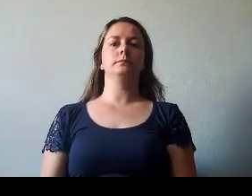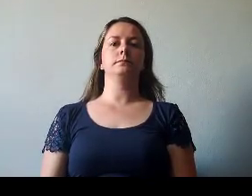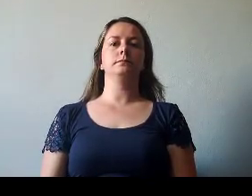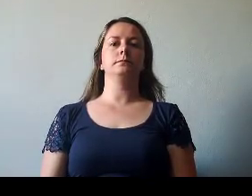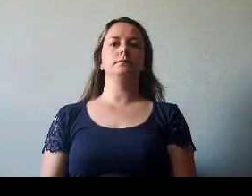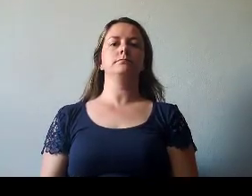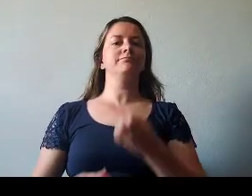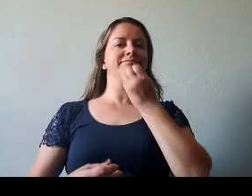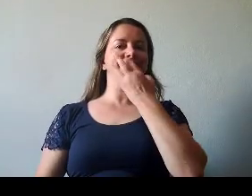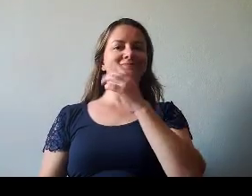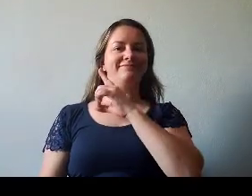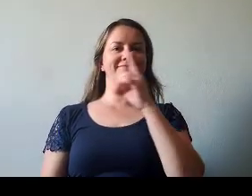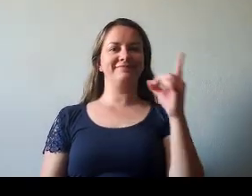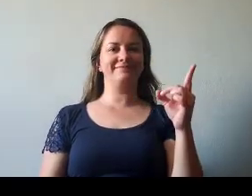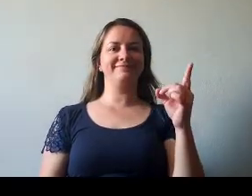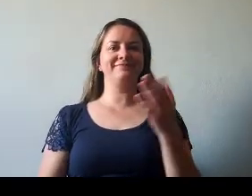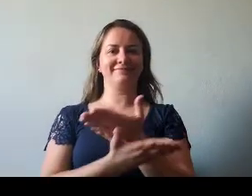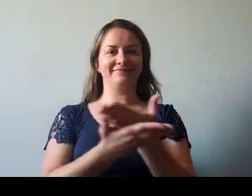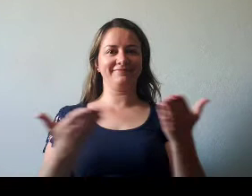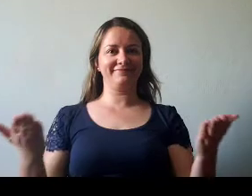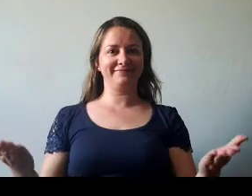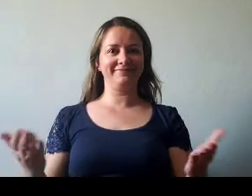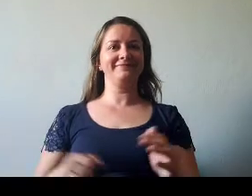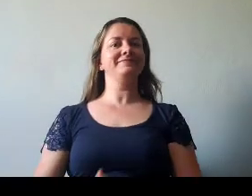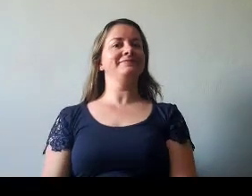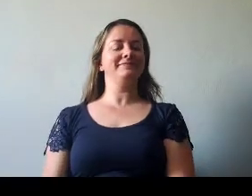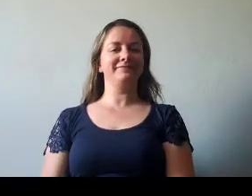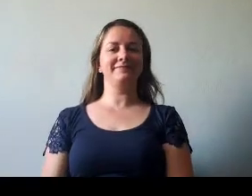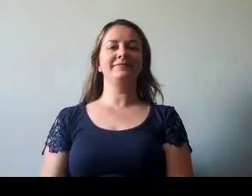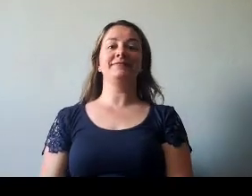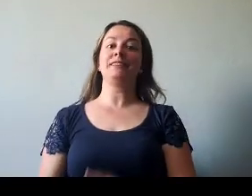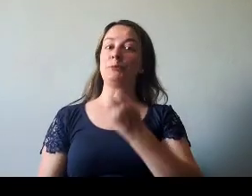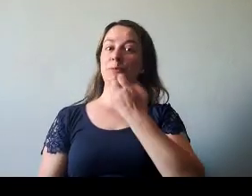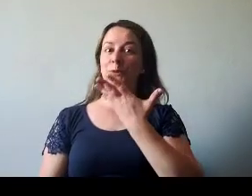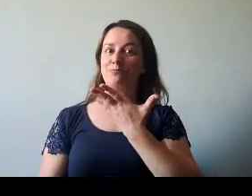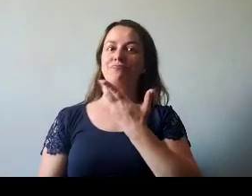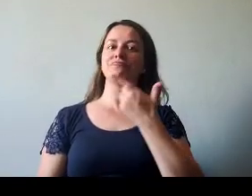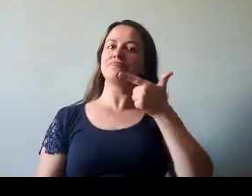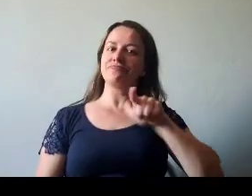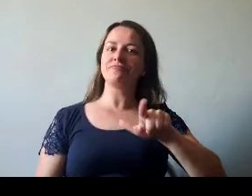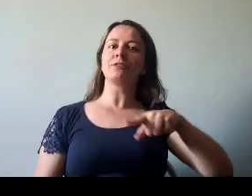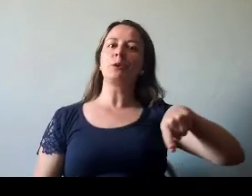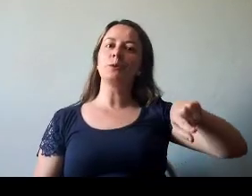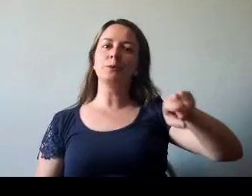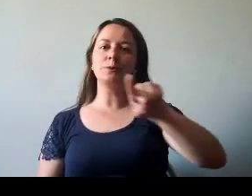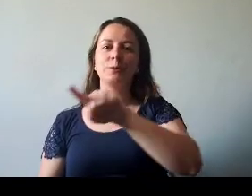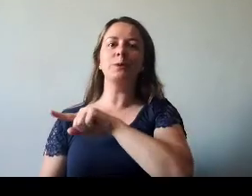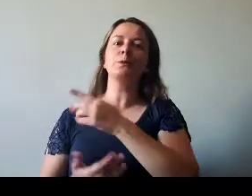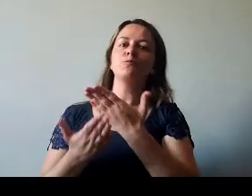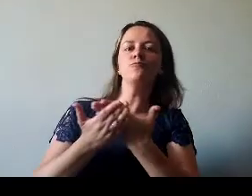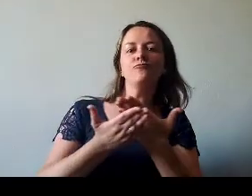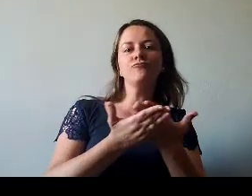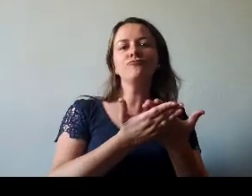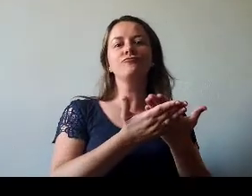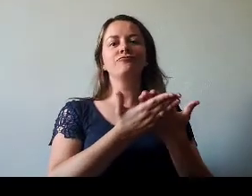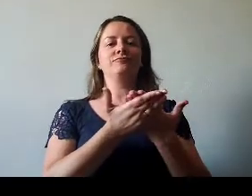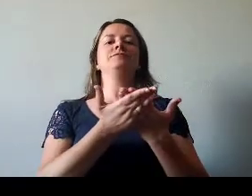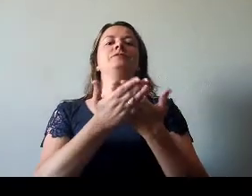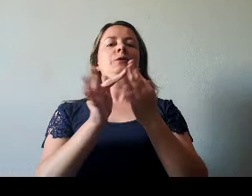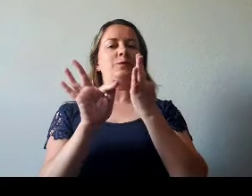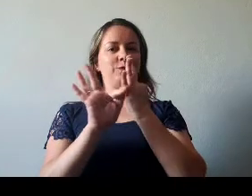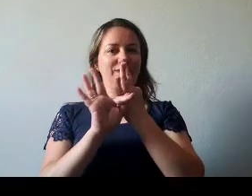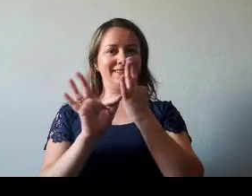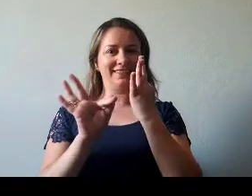Bom dia a todos. Que bom, estamos aqui novamente para discutir um pouco mais de física, né?